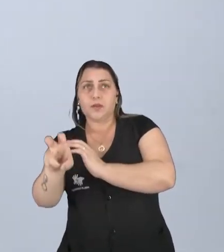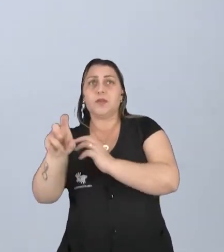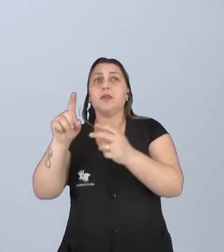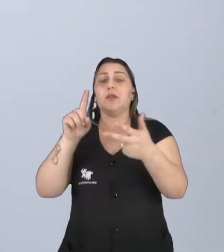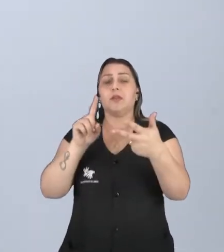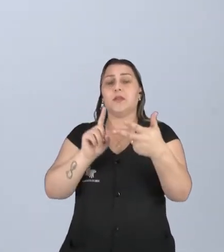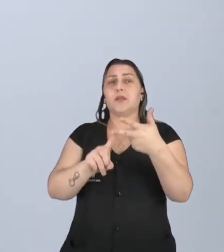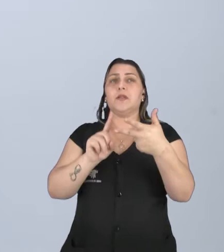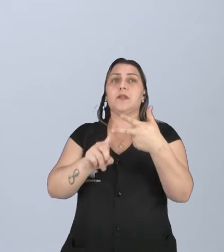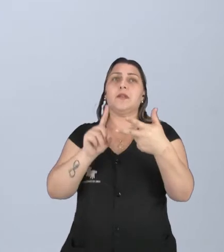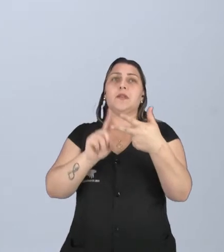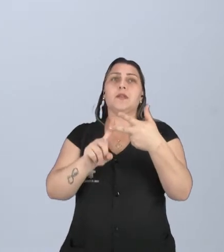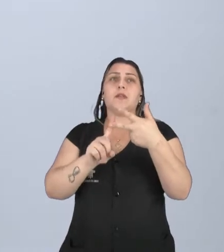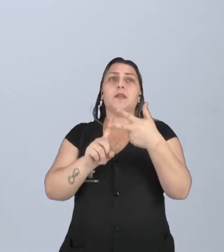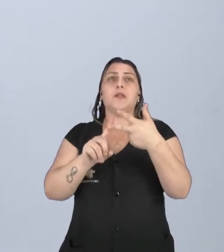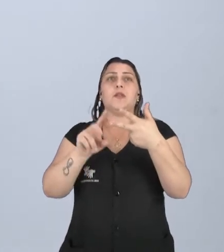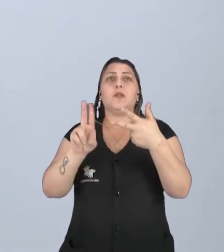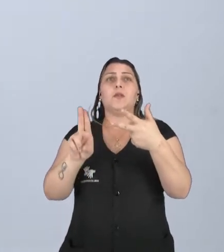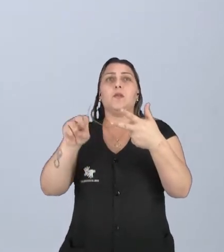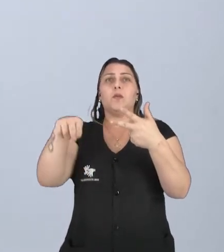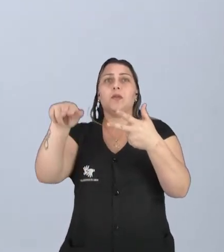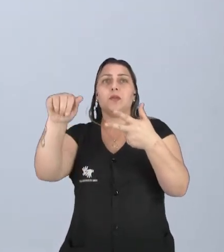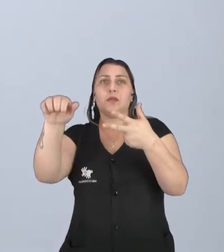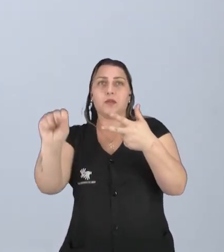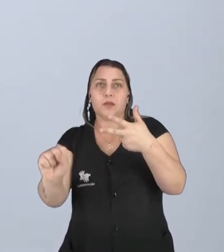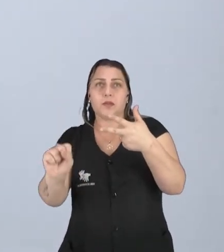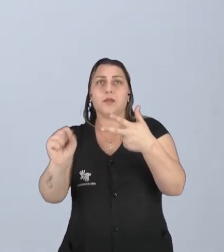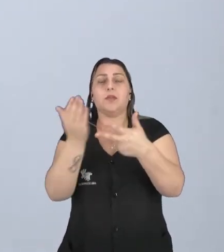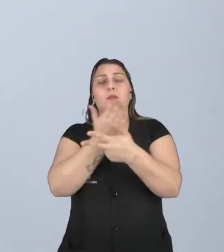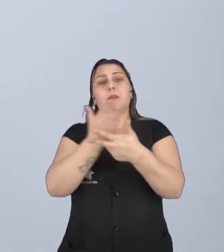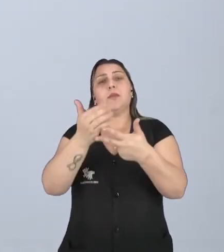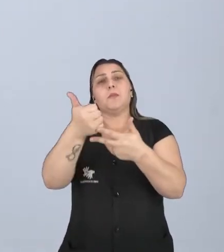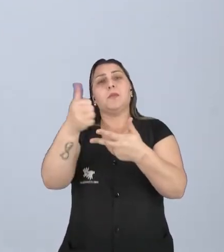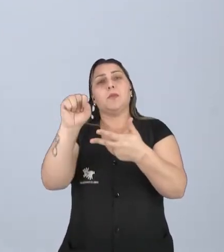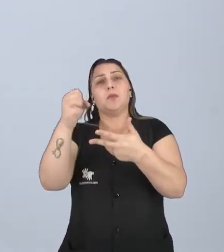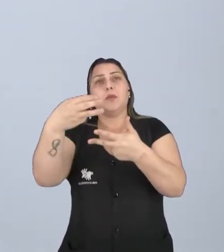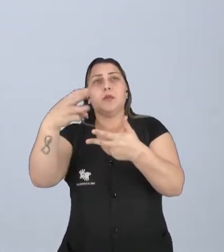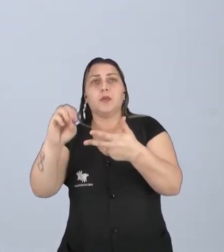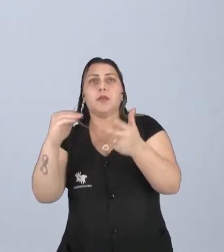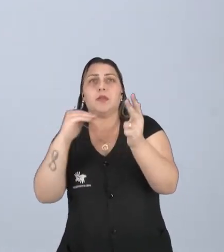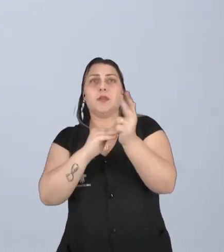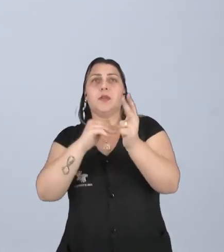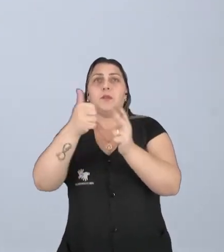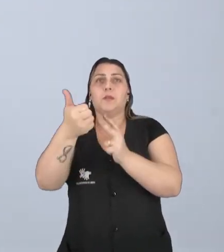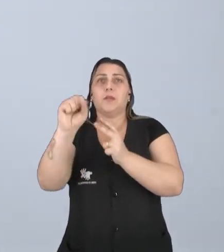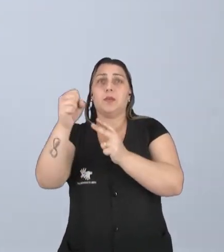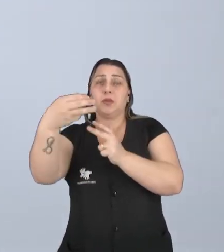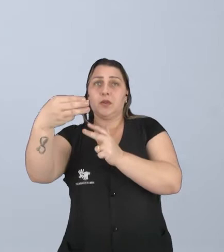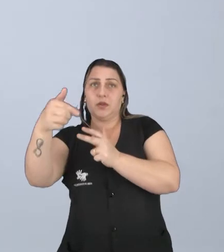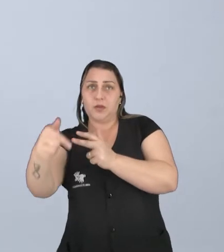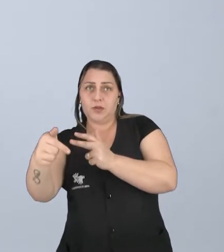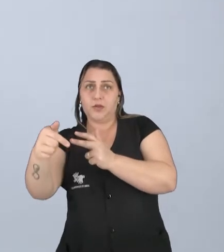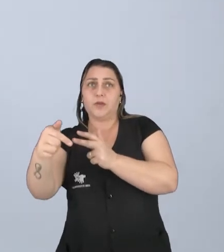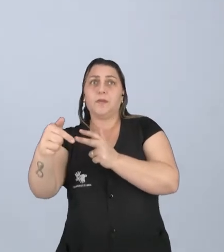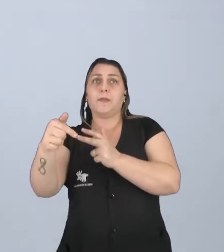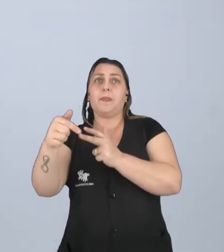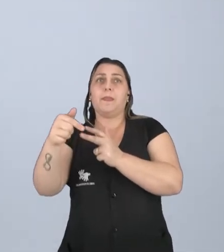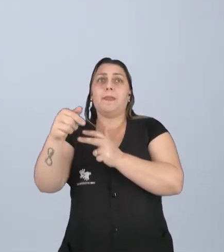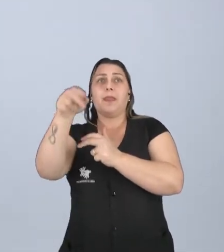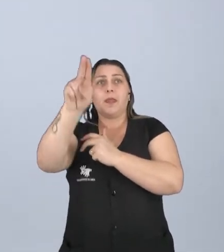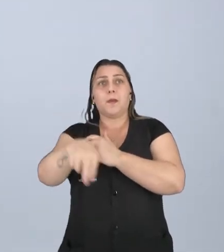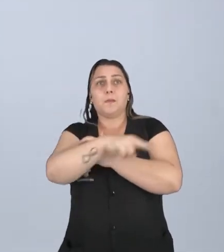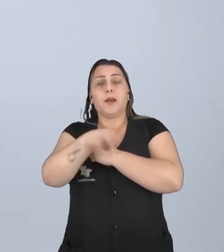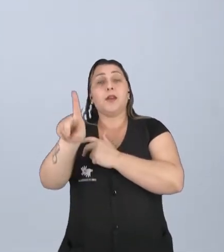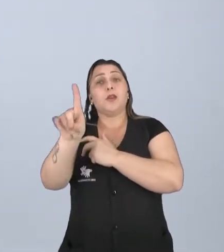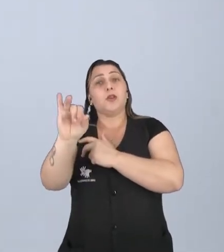1835. E depois nós teremos algumas regências unas, né, que de 35 a 37 teremos a regência do padre